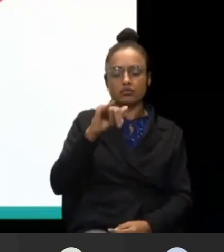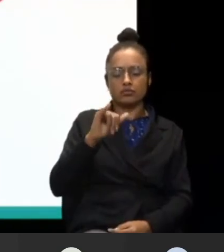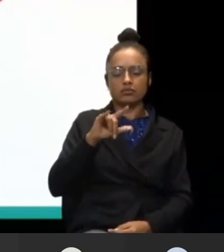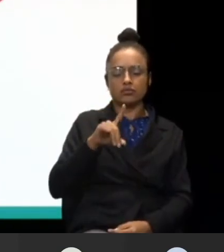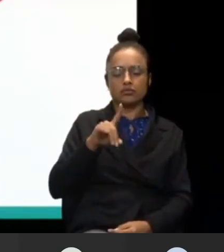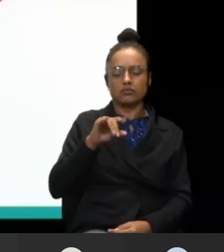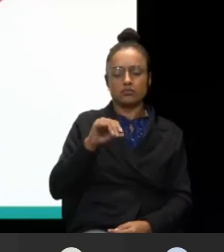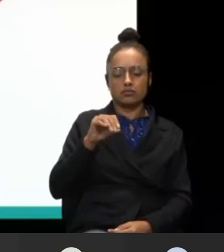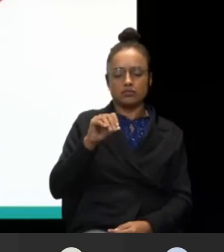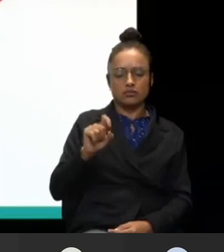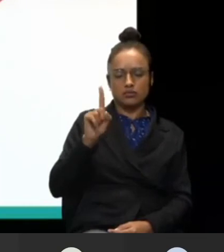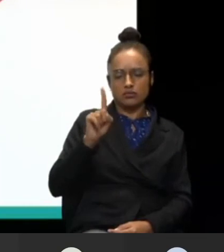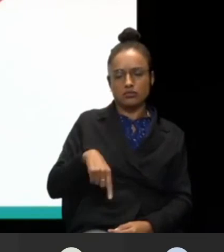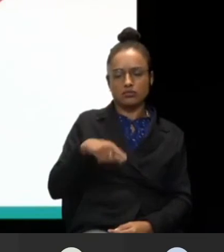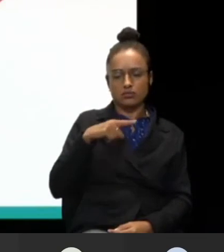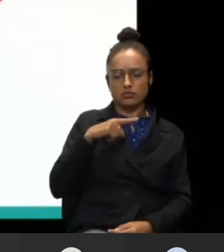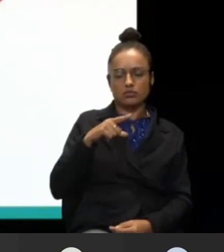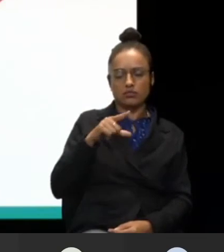caso aqui,